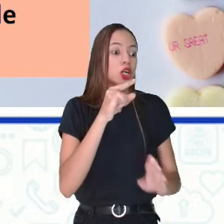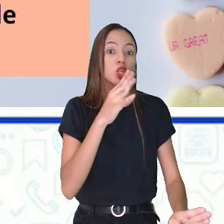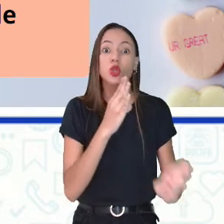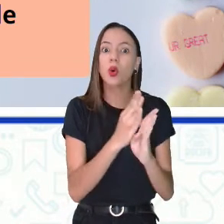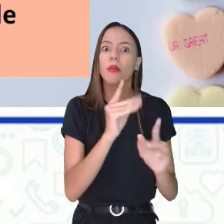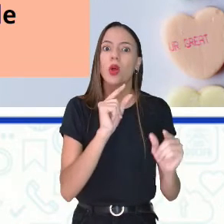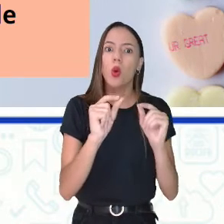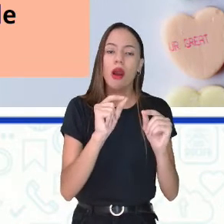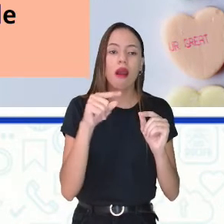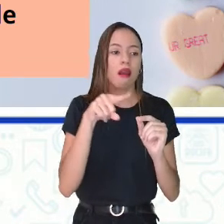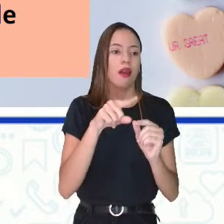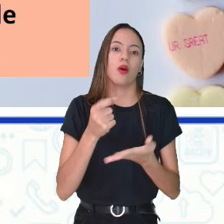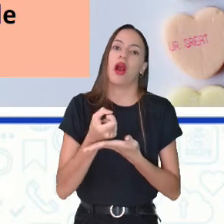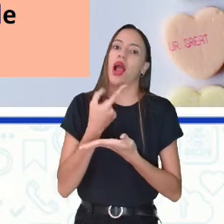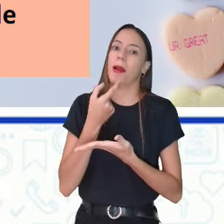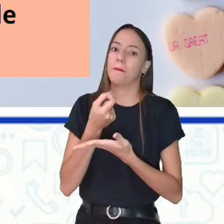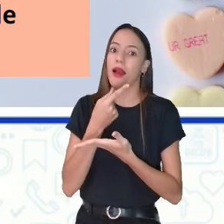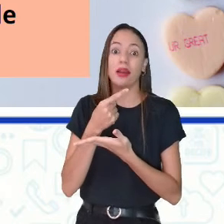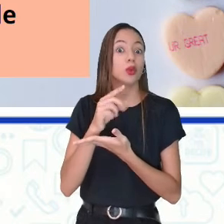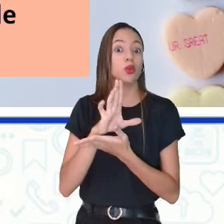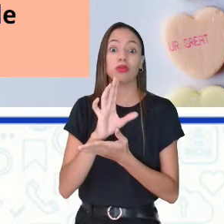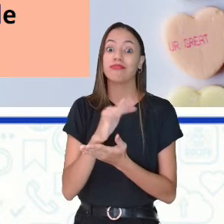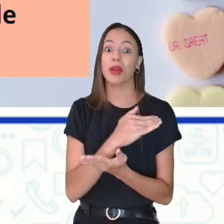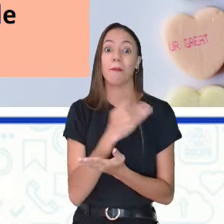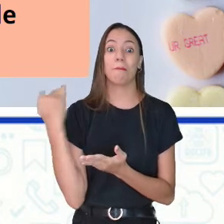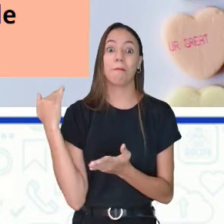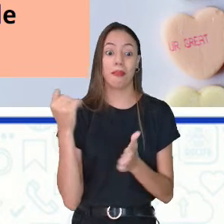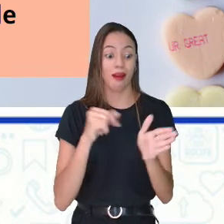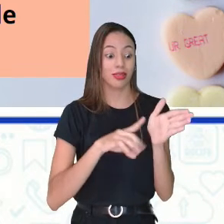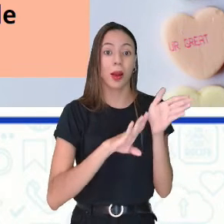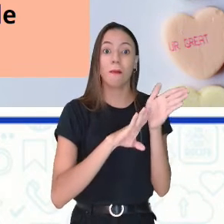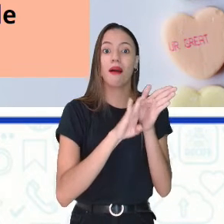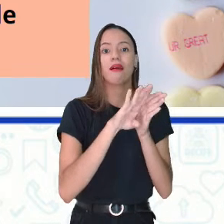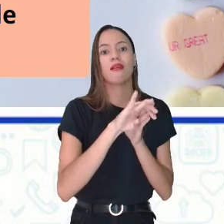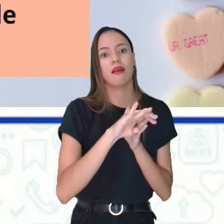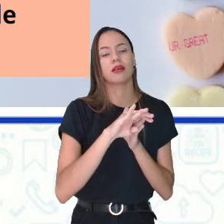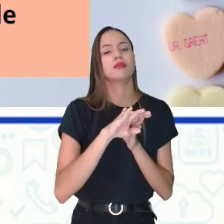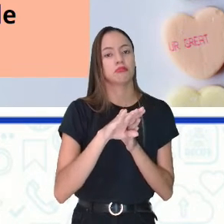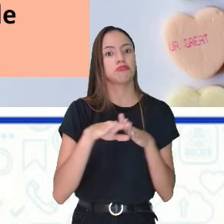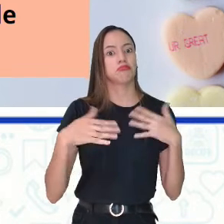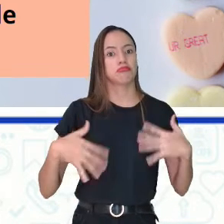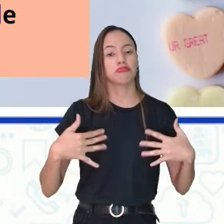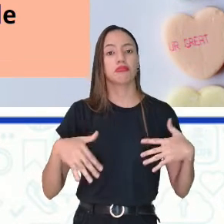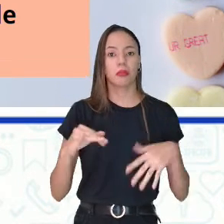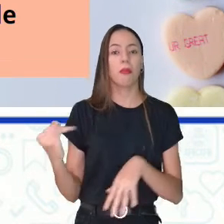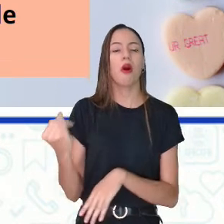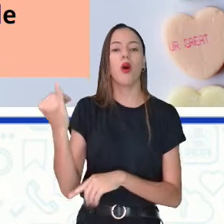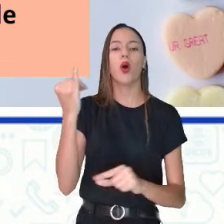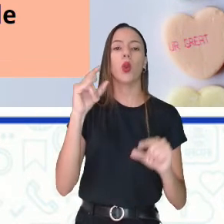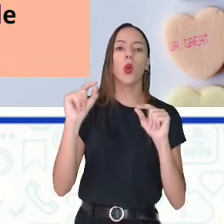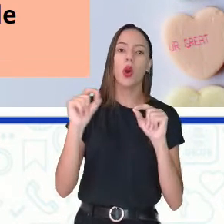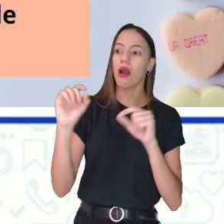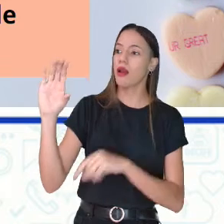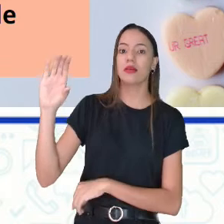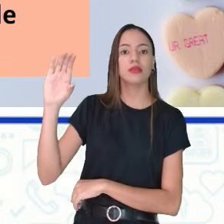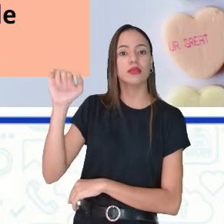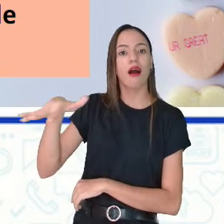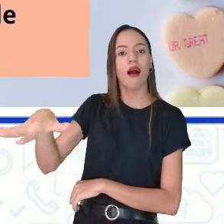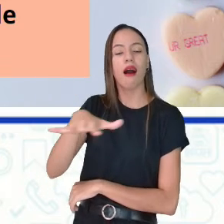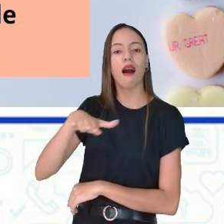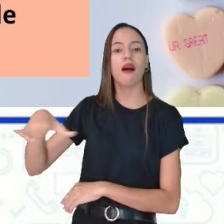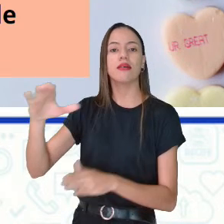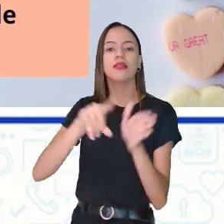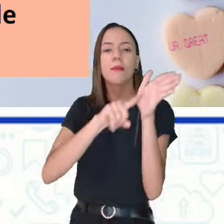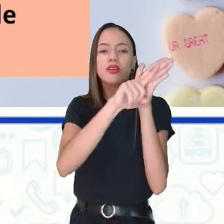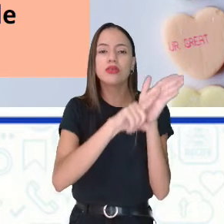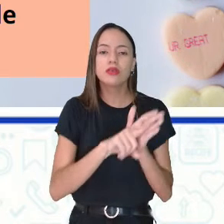poderoso antibiótico, não é, que mata as bactérias. Então, a importância da pesquisa, não é, dos pesquisadores,